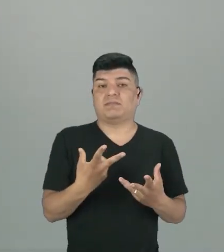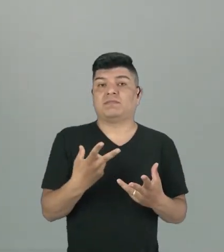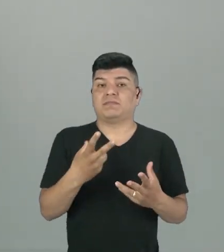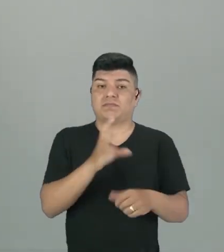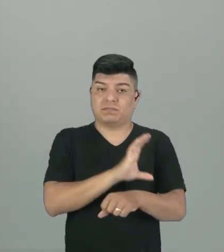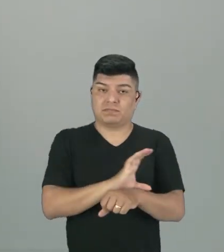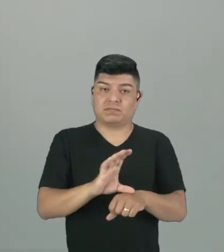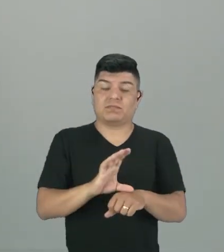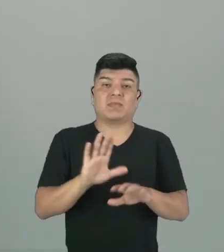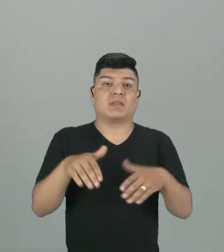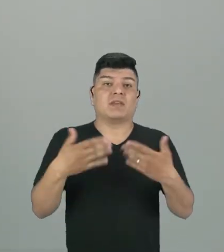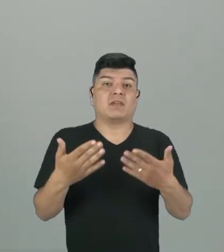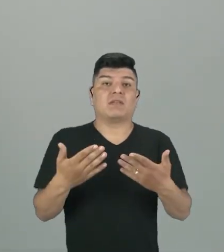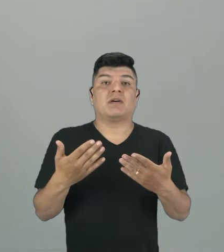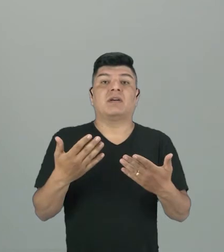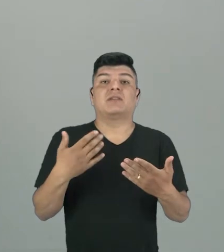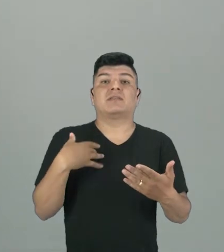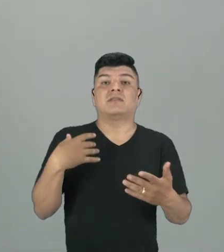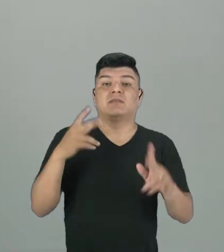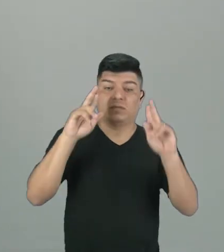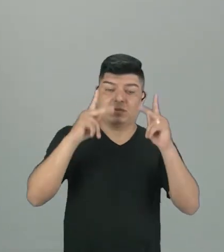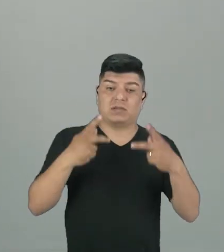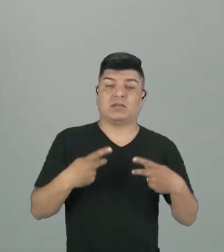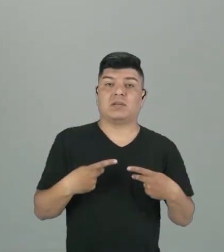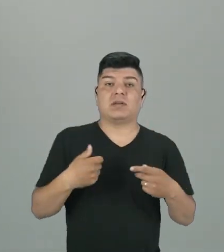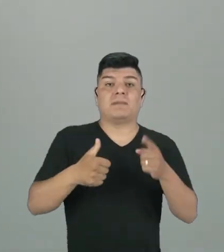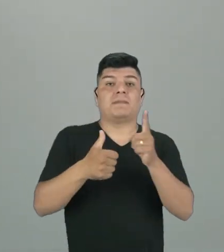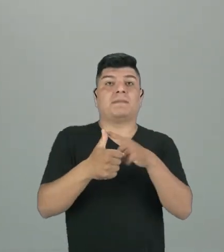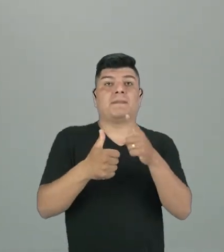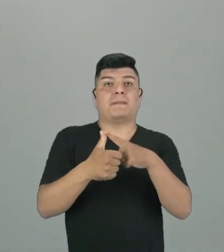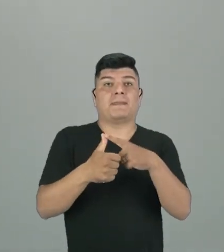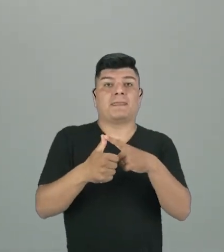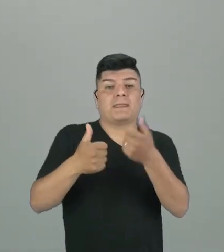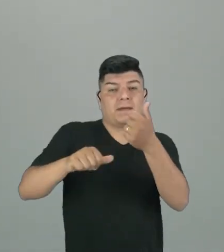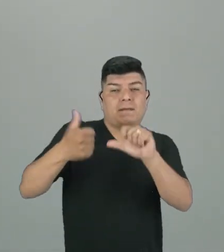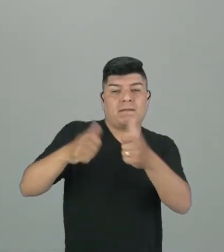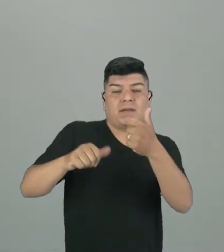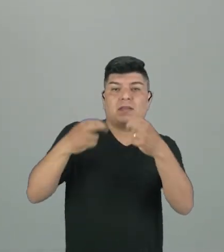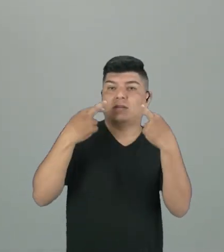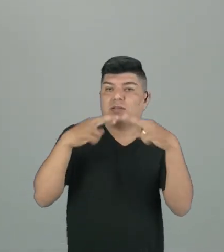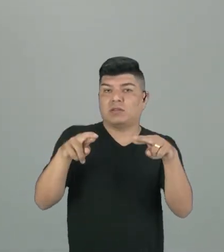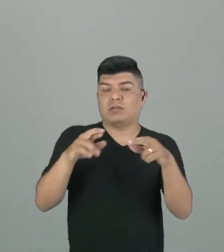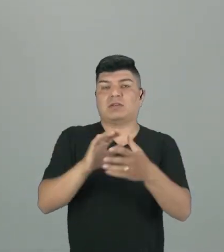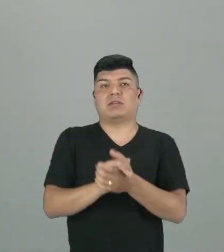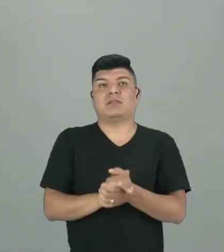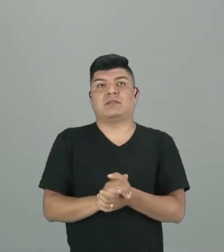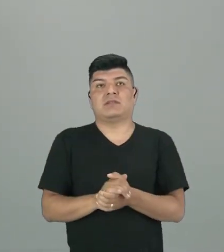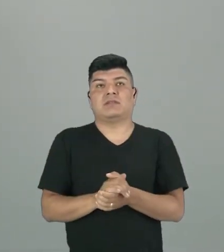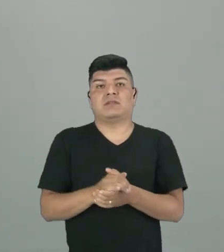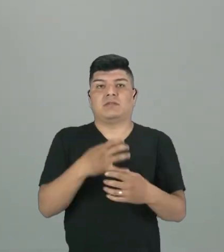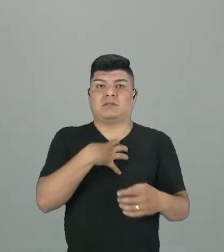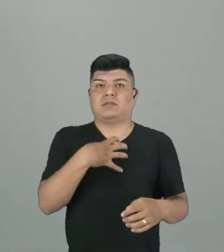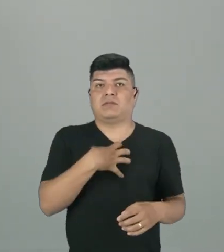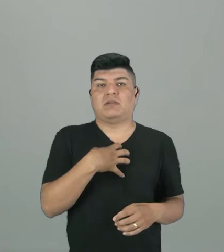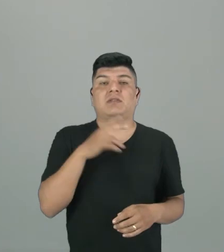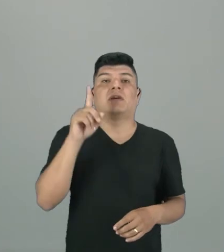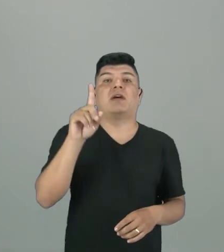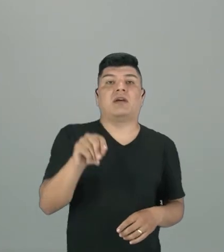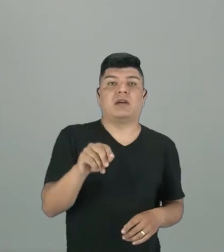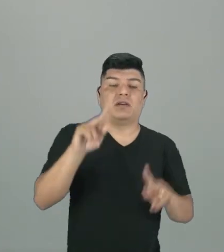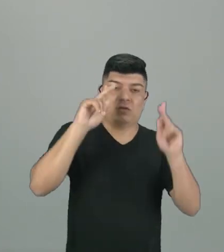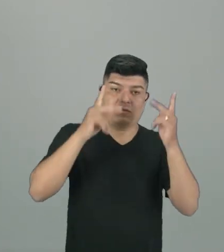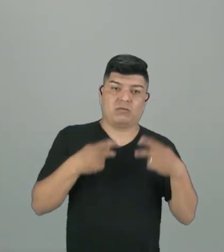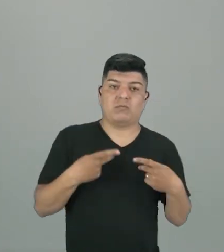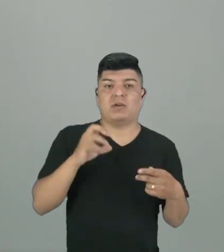culturais. E quais são as etapas da humanização? A primeira etapa é a avaliação crítica. Determinado comportamento é humano